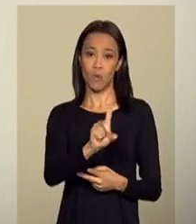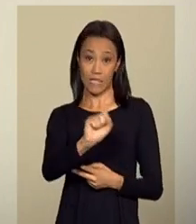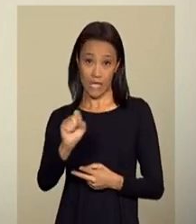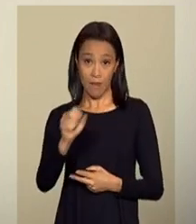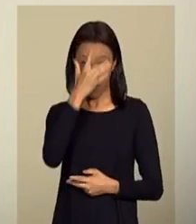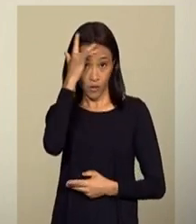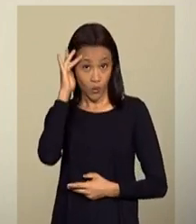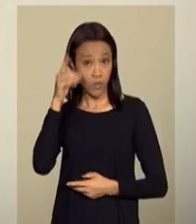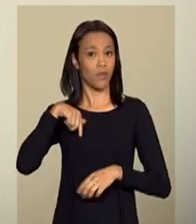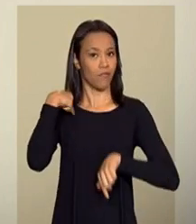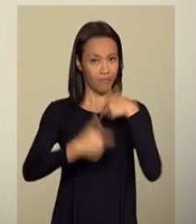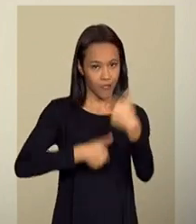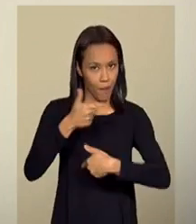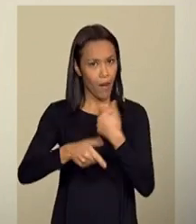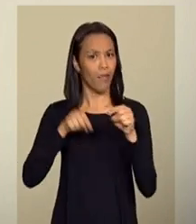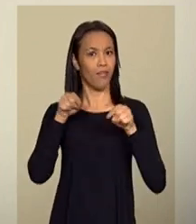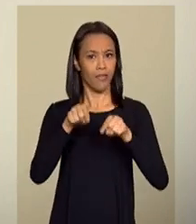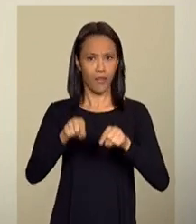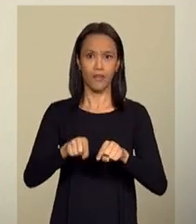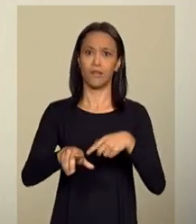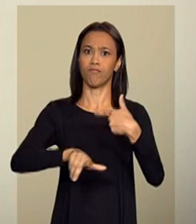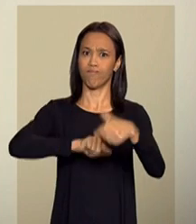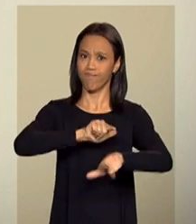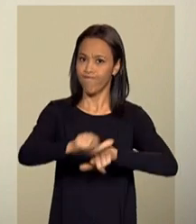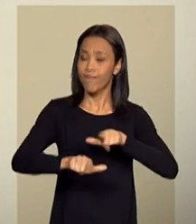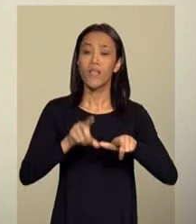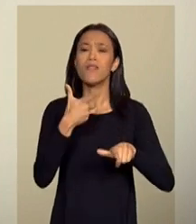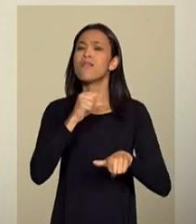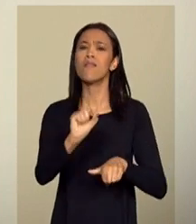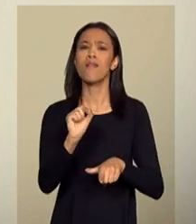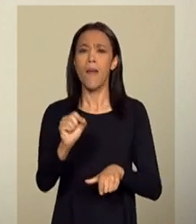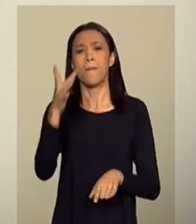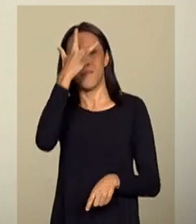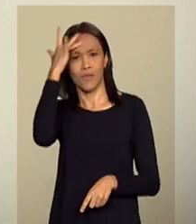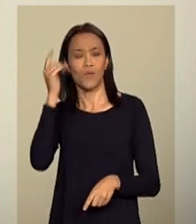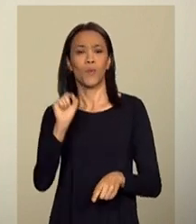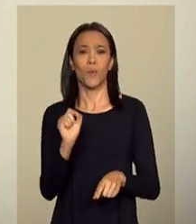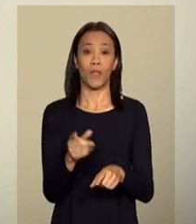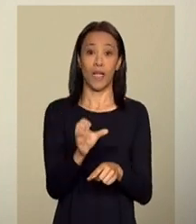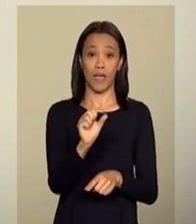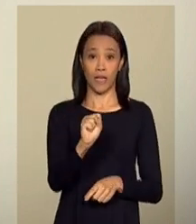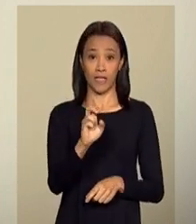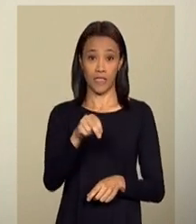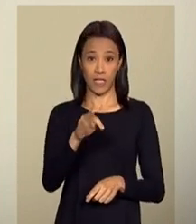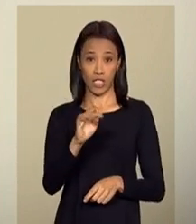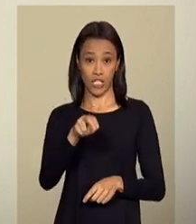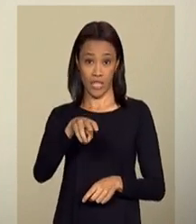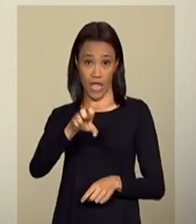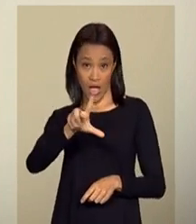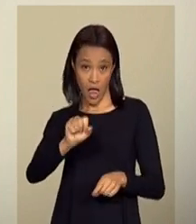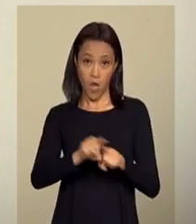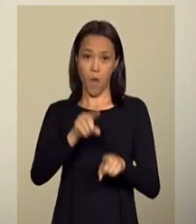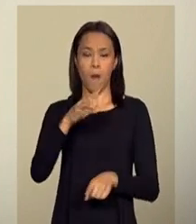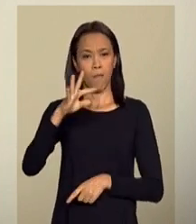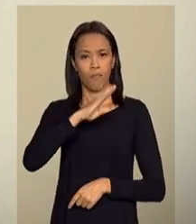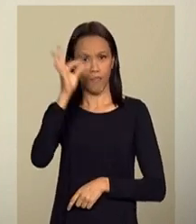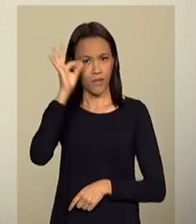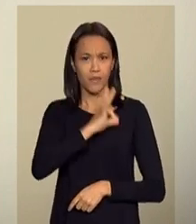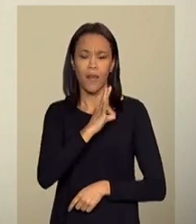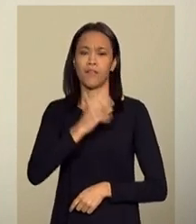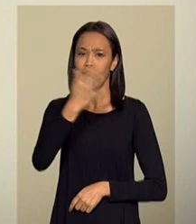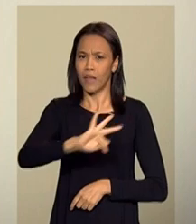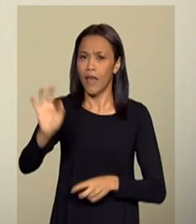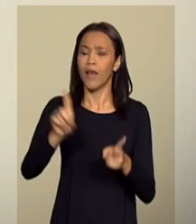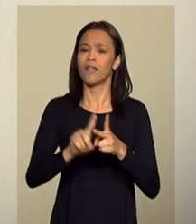estão participando desta grande operação são aqueles da operação sentinela os policiais federais os